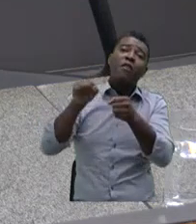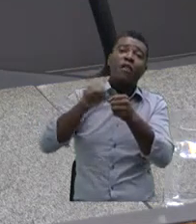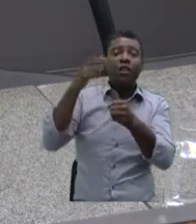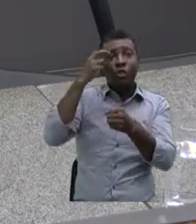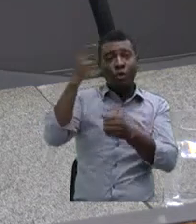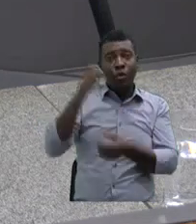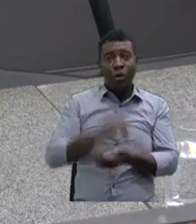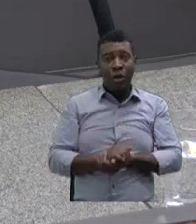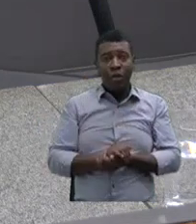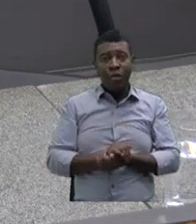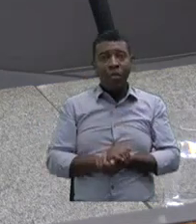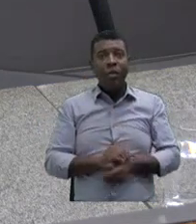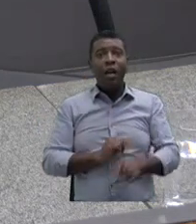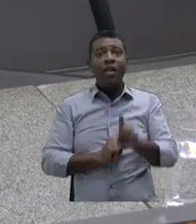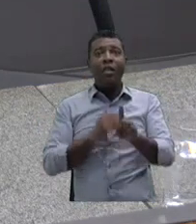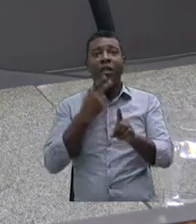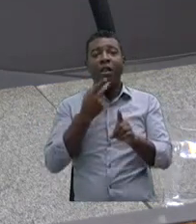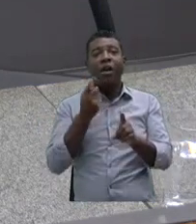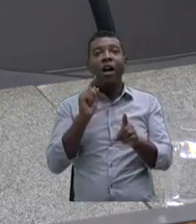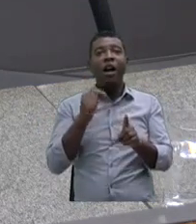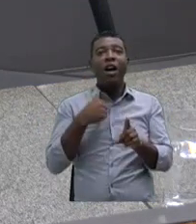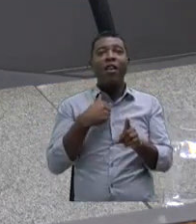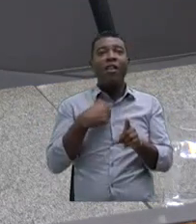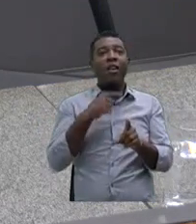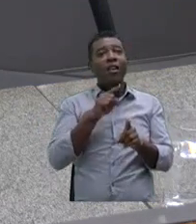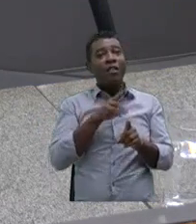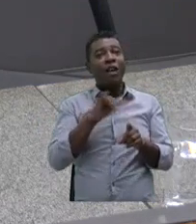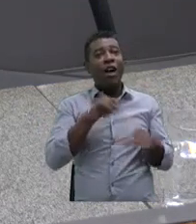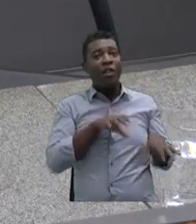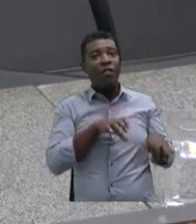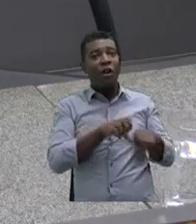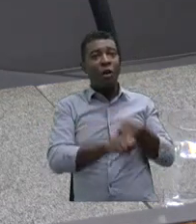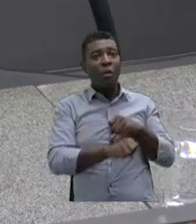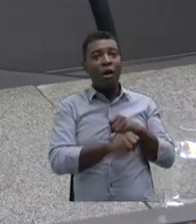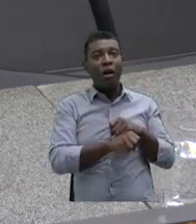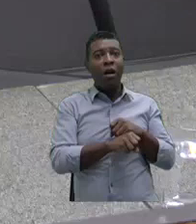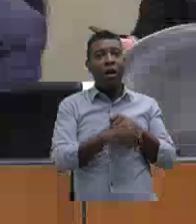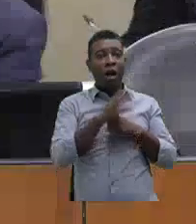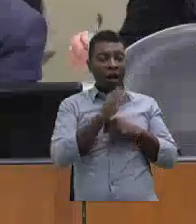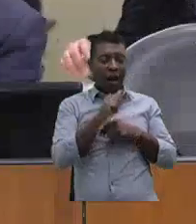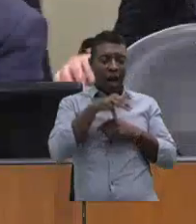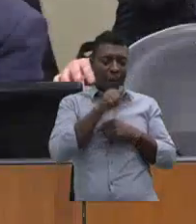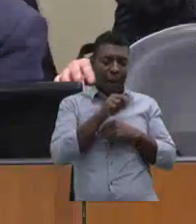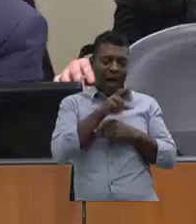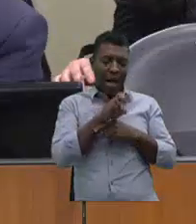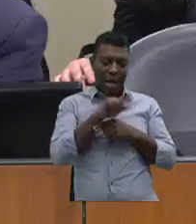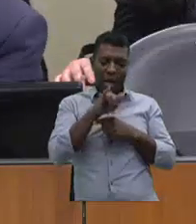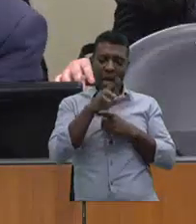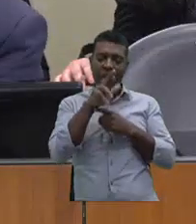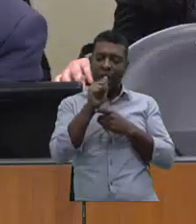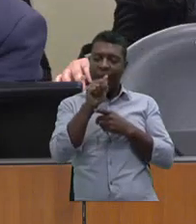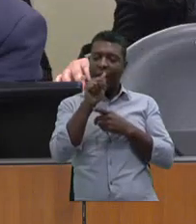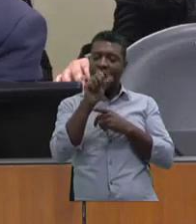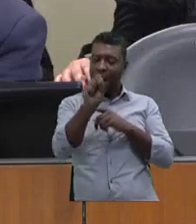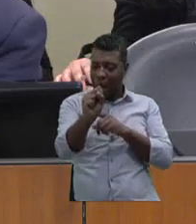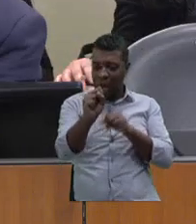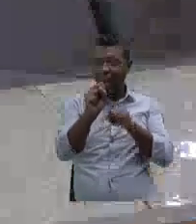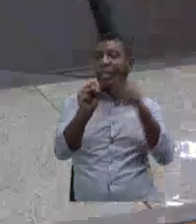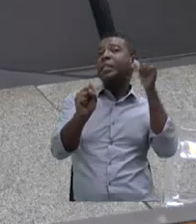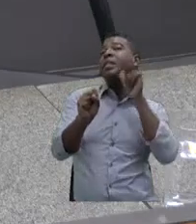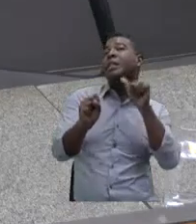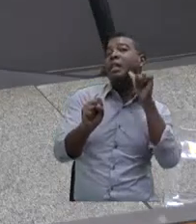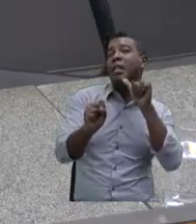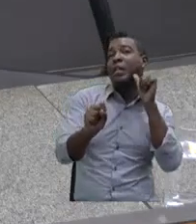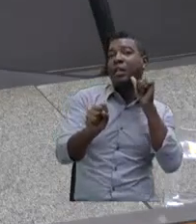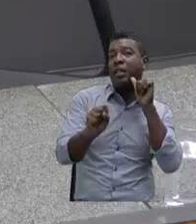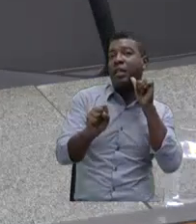quer formar camareiras? Eu falei, vou provocar o Leôncio, forma camareiros. Porque nós estamos precisando ser formada, é para a gente